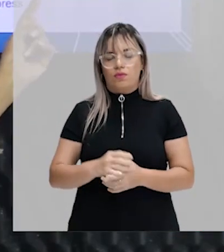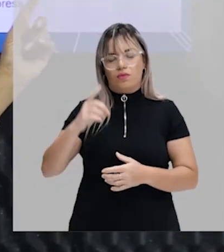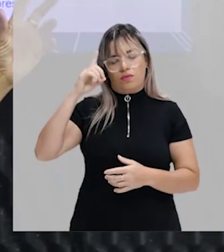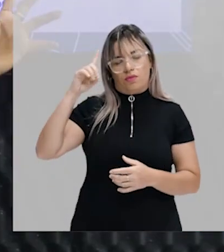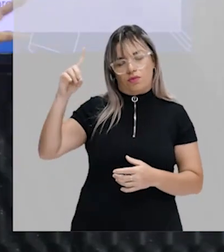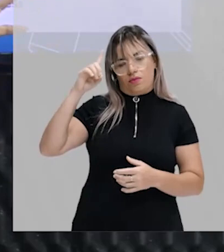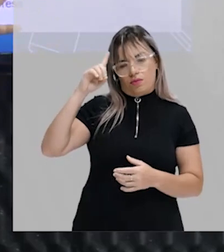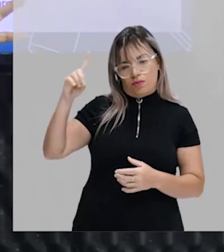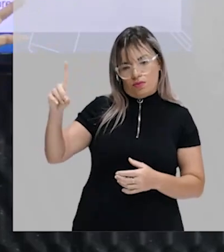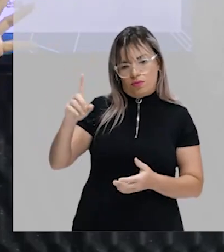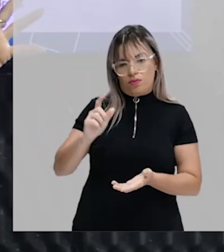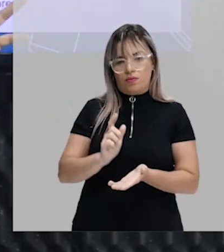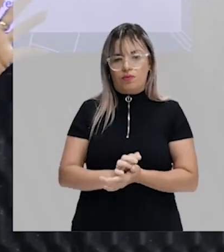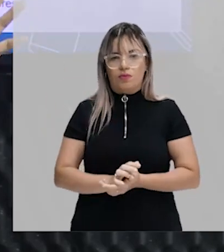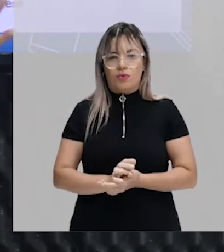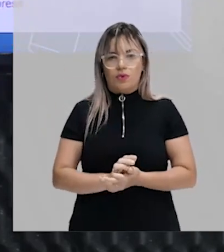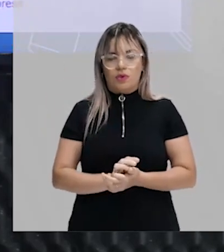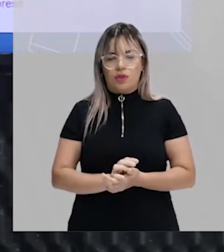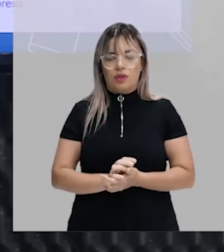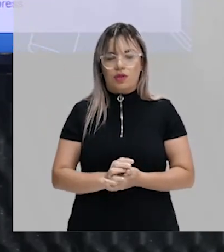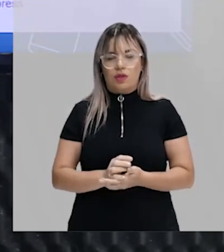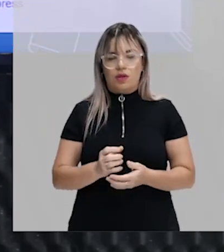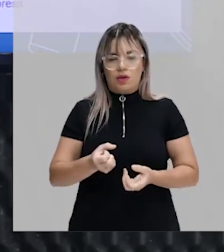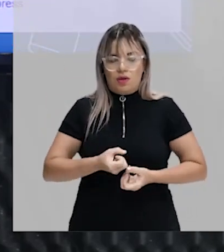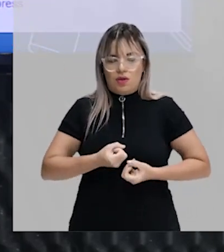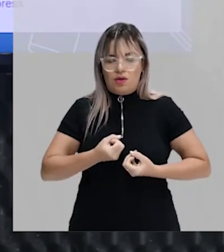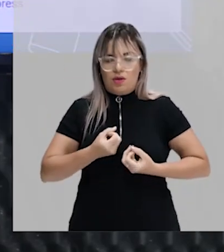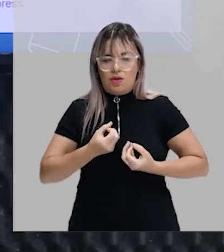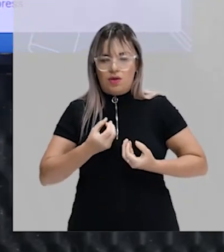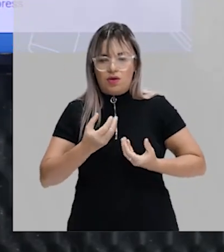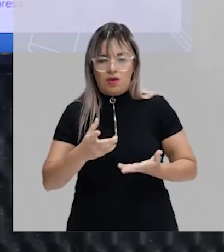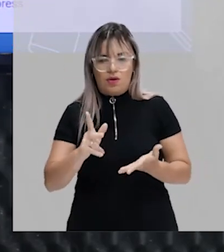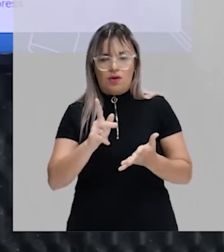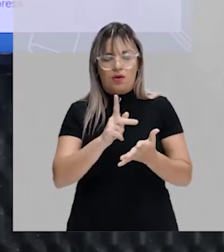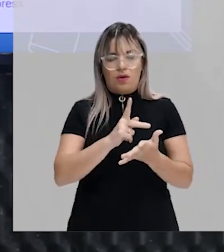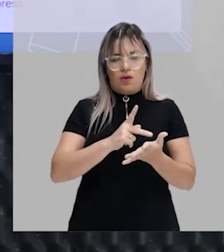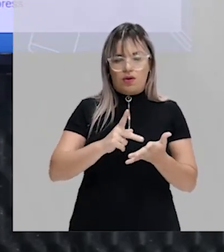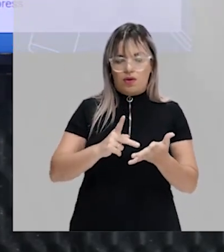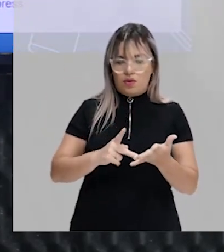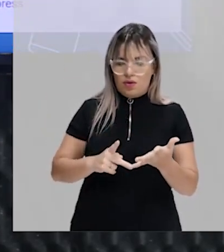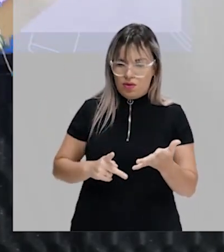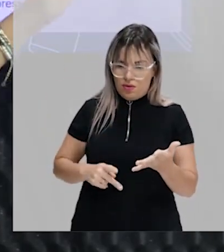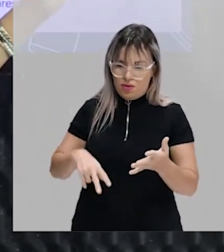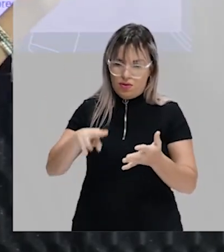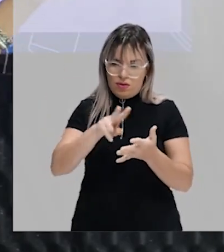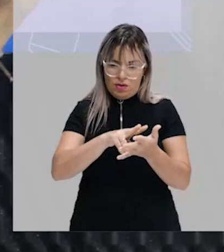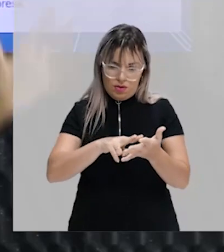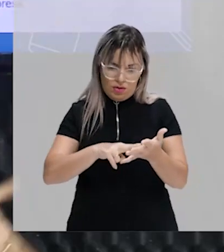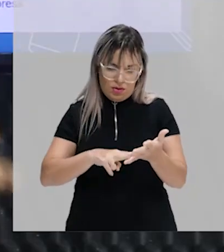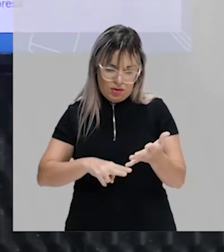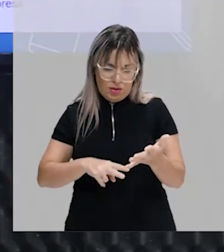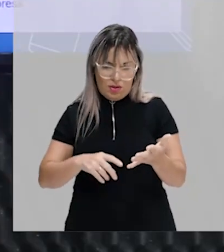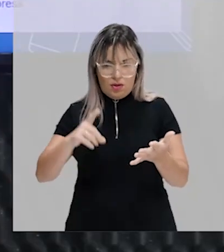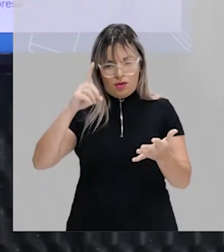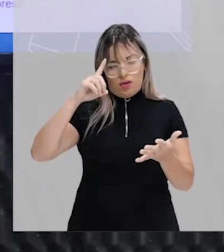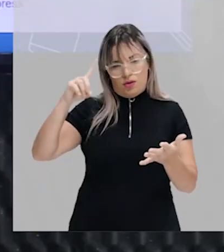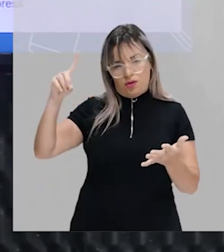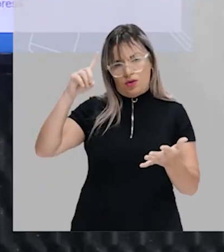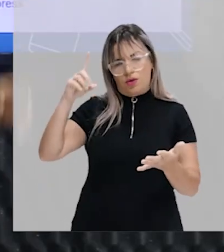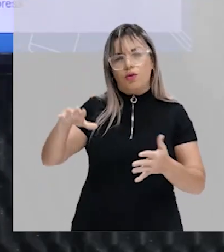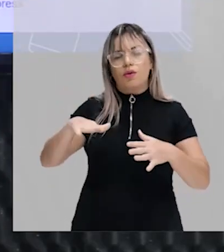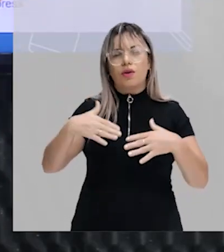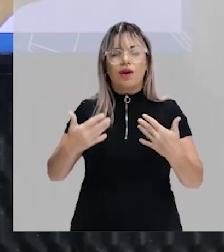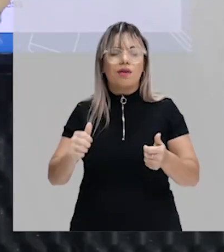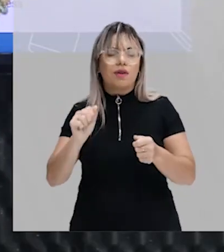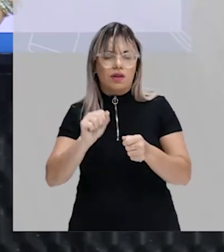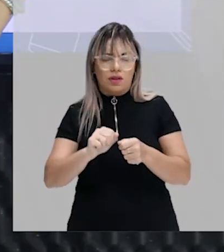Diariamente. É uma poesia, é um poema que visual, você lê diariamente. O que é para a gente fazer todo